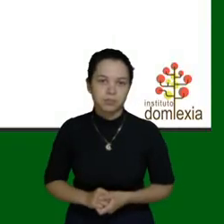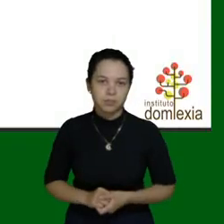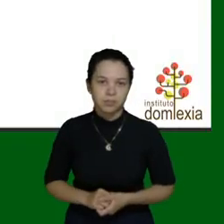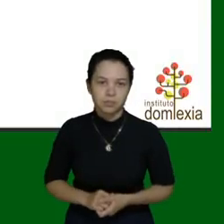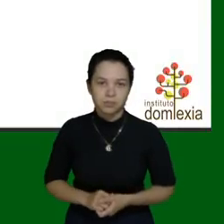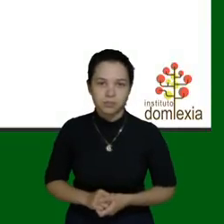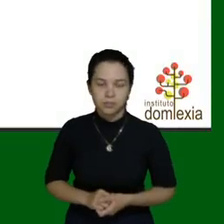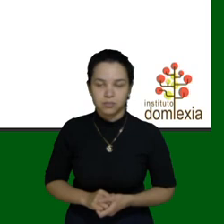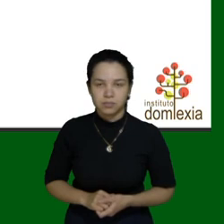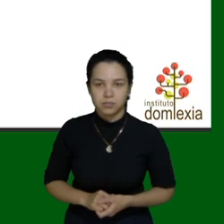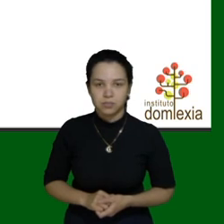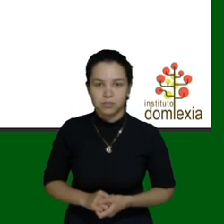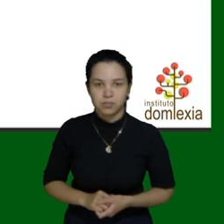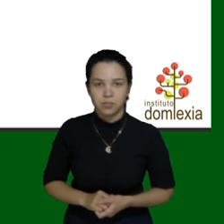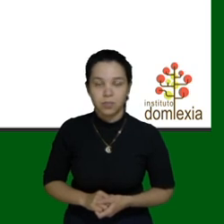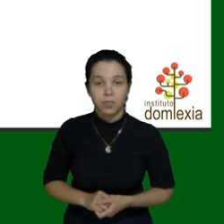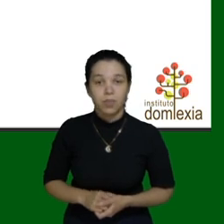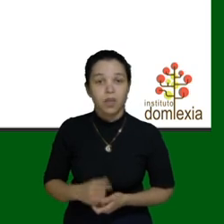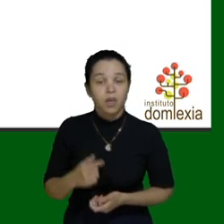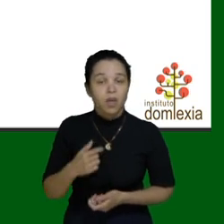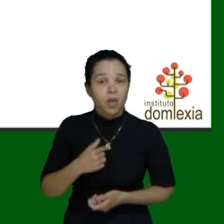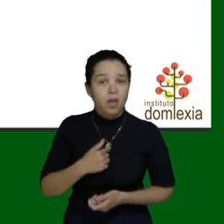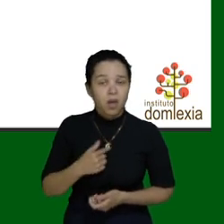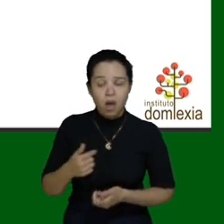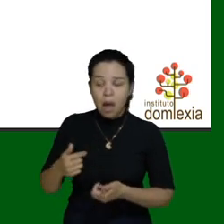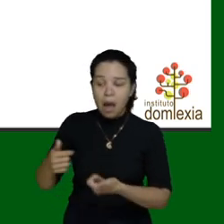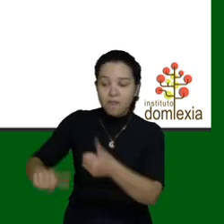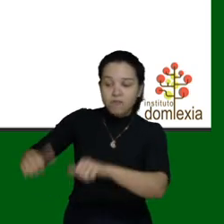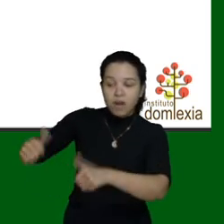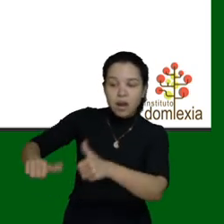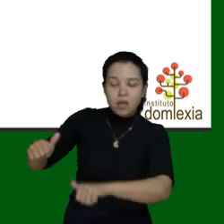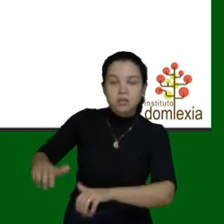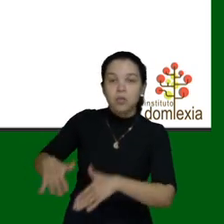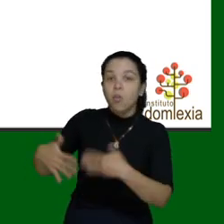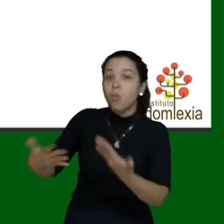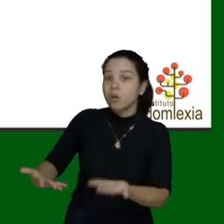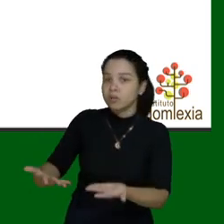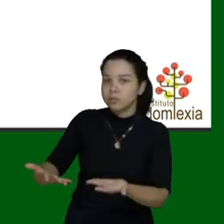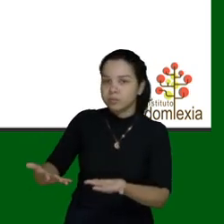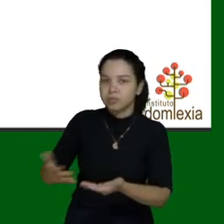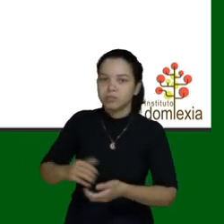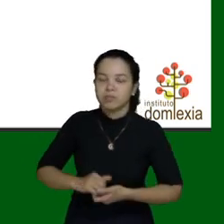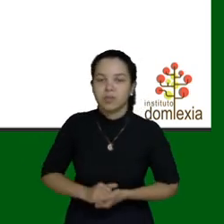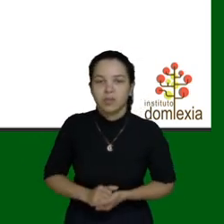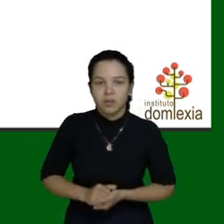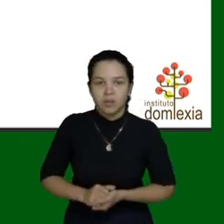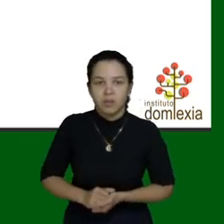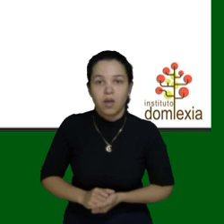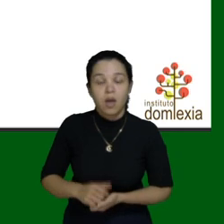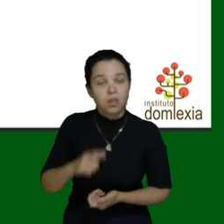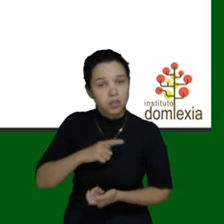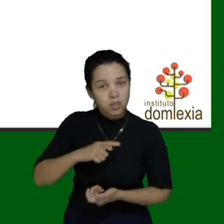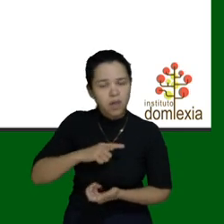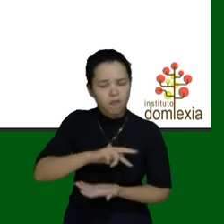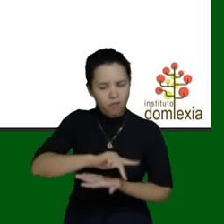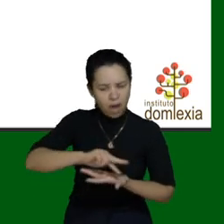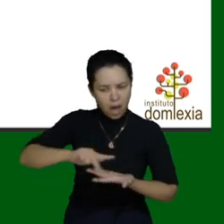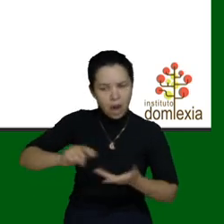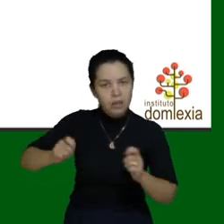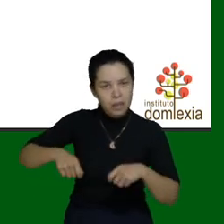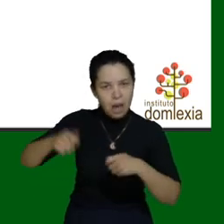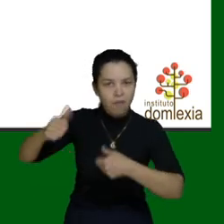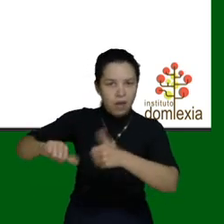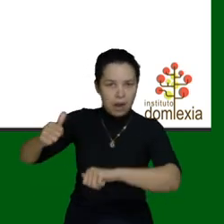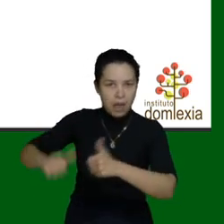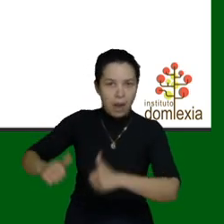alfabetização e quando eu faço avaliação eu tenho formas alternativas de avaliar que não são prova escrita né a gente já